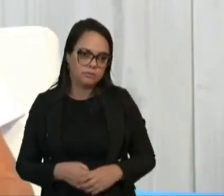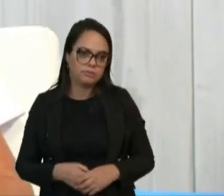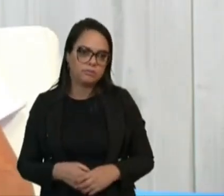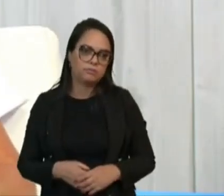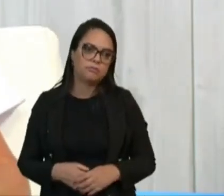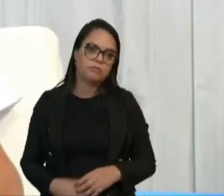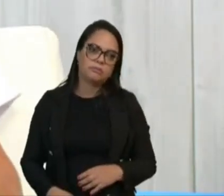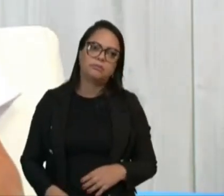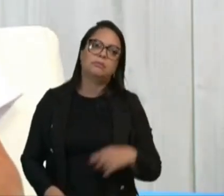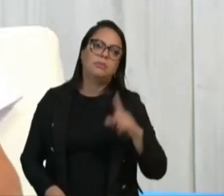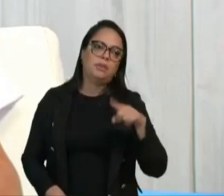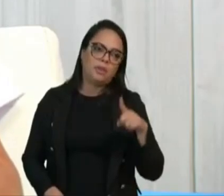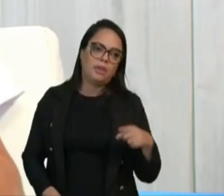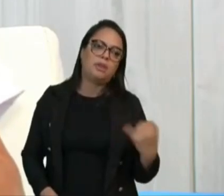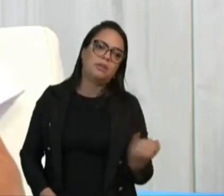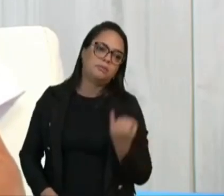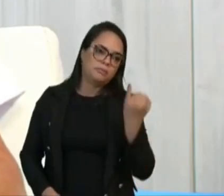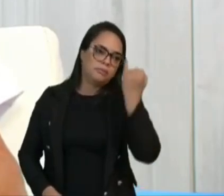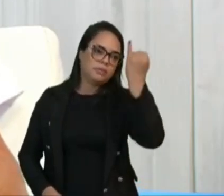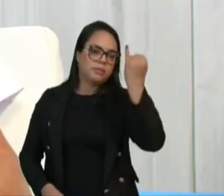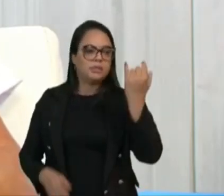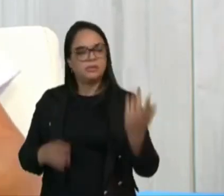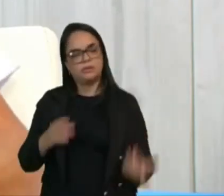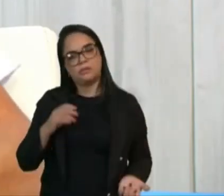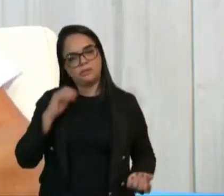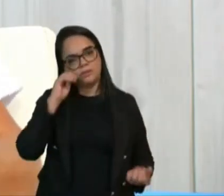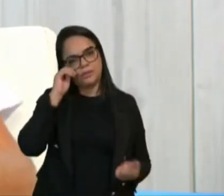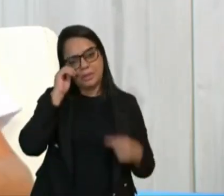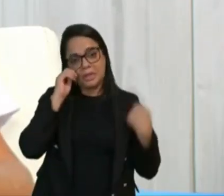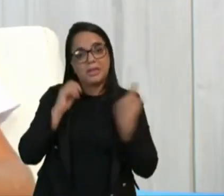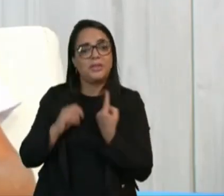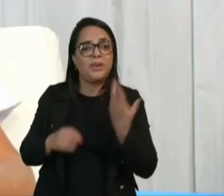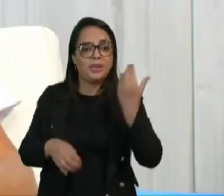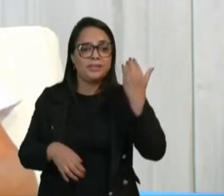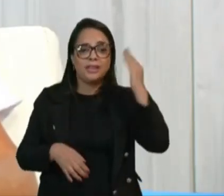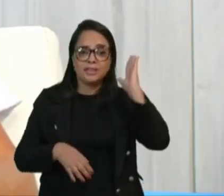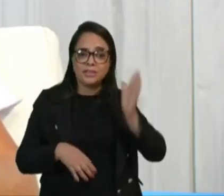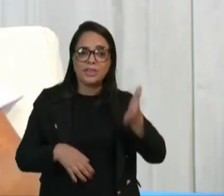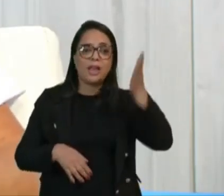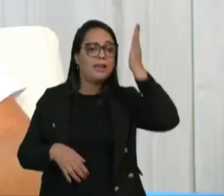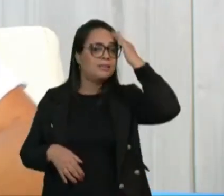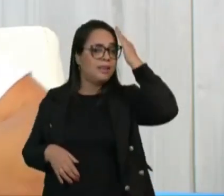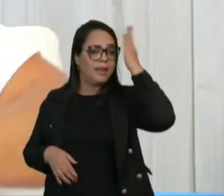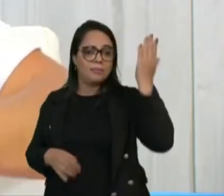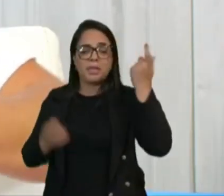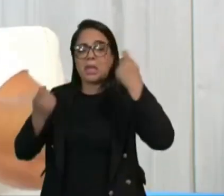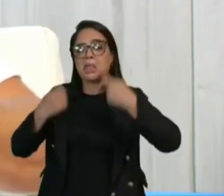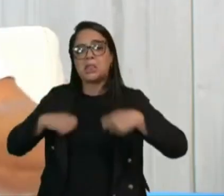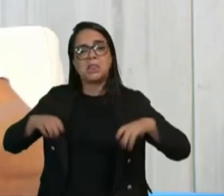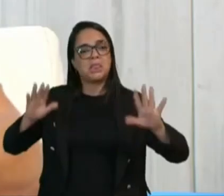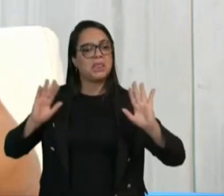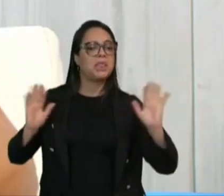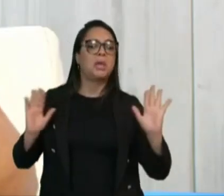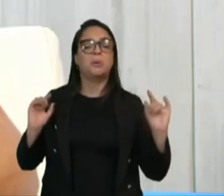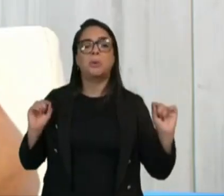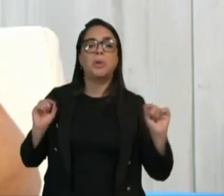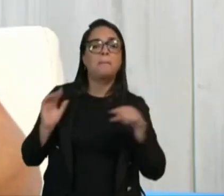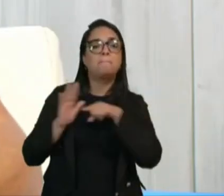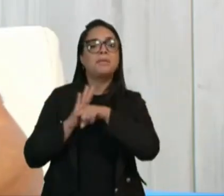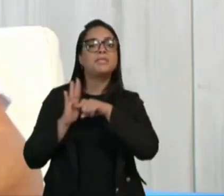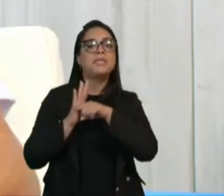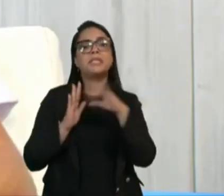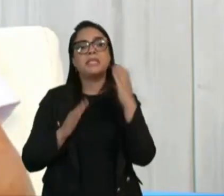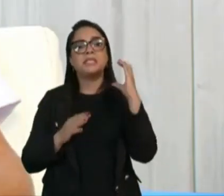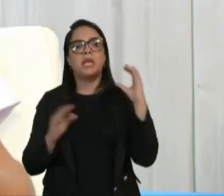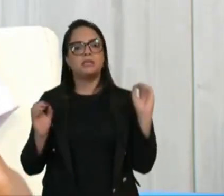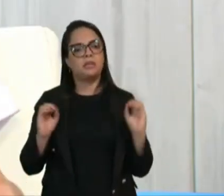assim, muito grande que a gente já sabia disso, né? Não precisava de ter um estudo